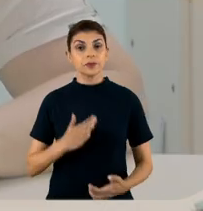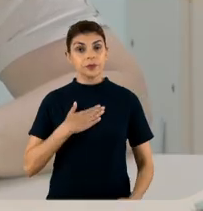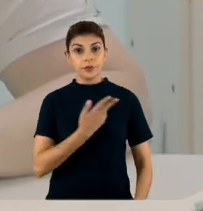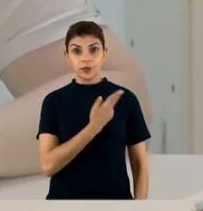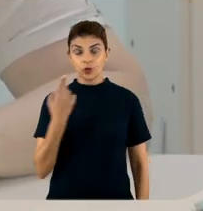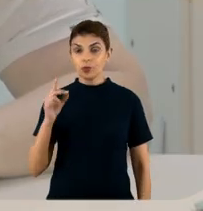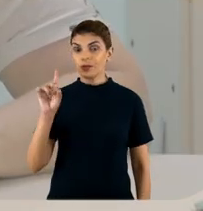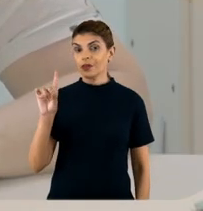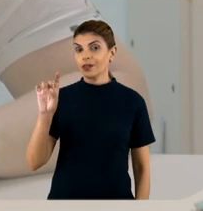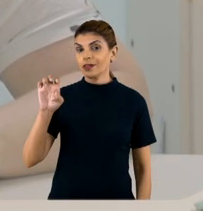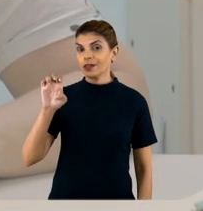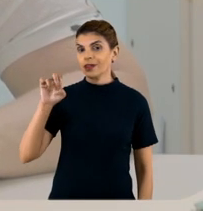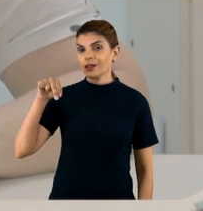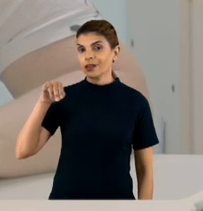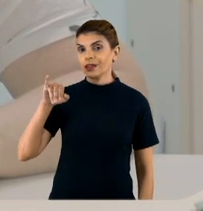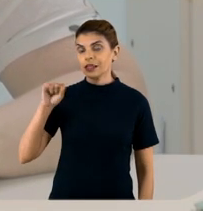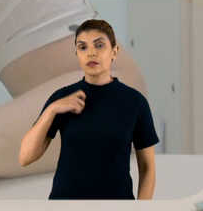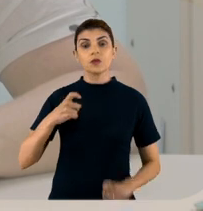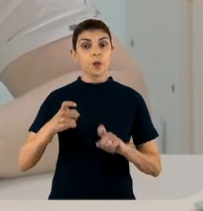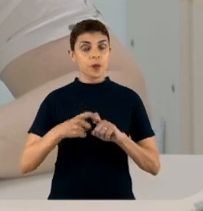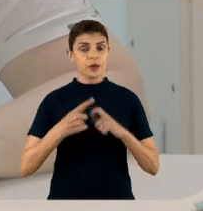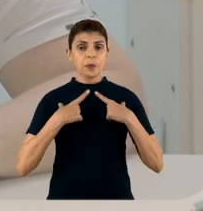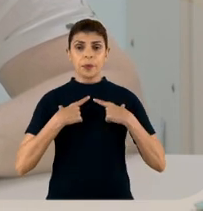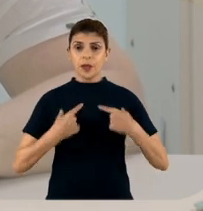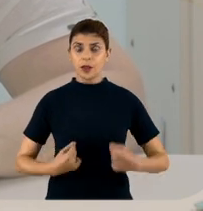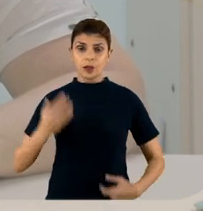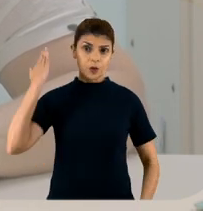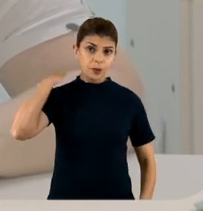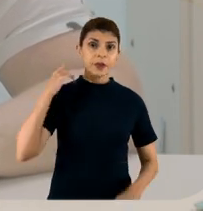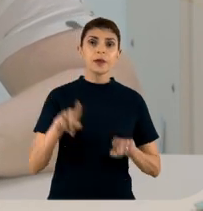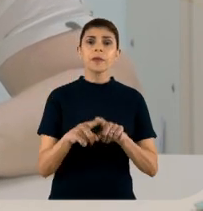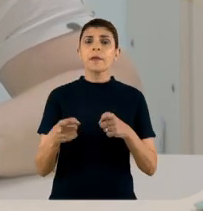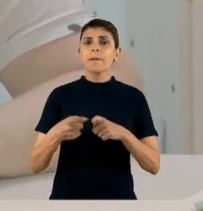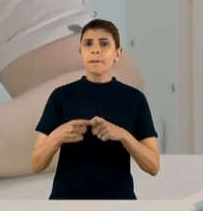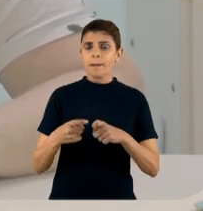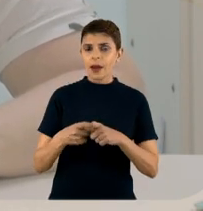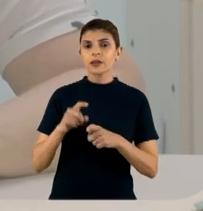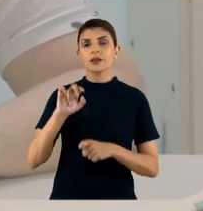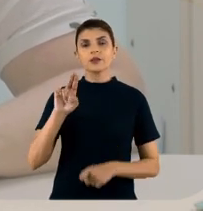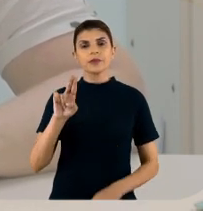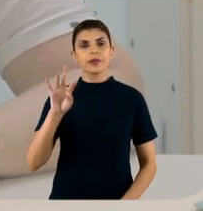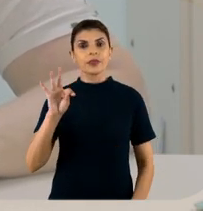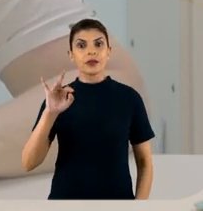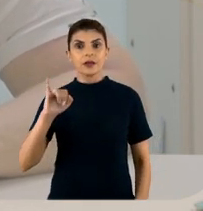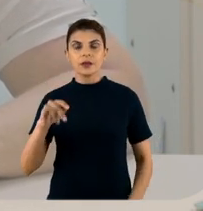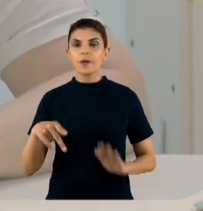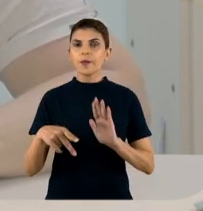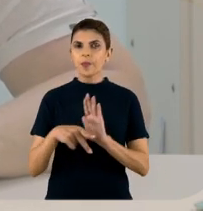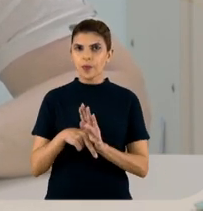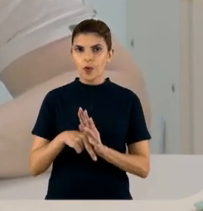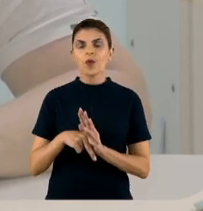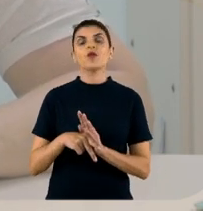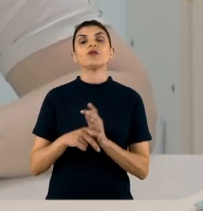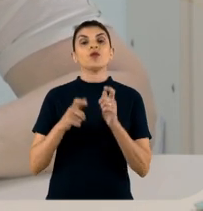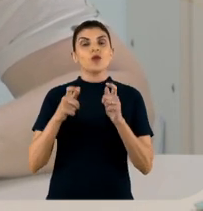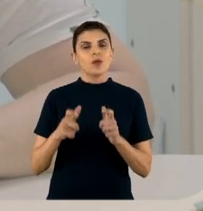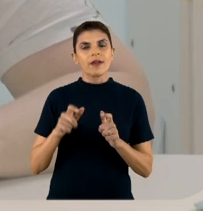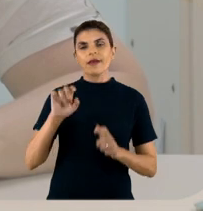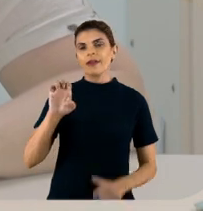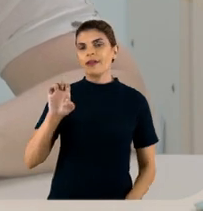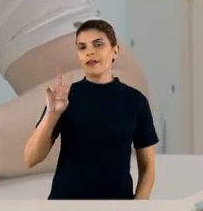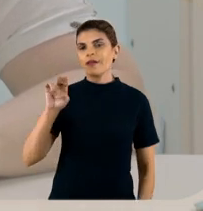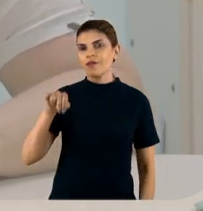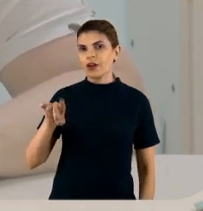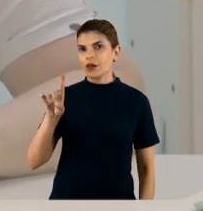meu nome é Denise Machado Medeiros eu sou médica pneumologista e médica intensivista do Instituto Nacional de infectologia Evandro